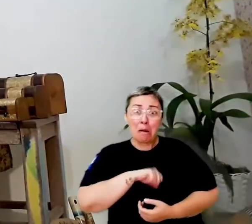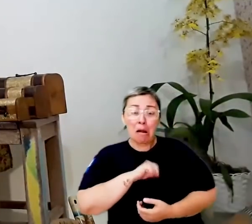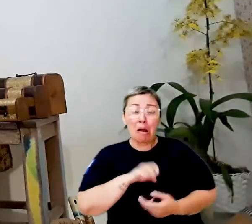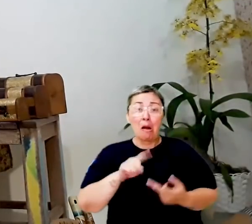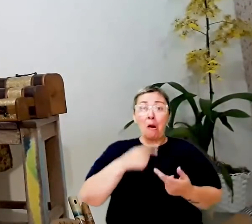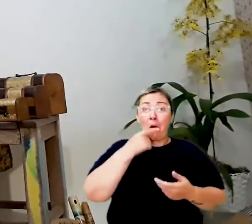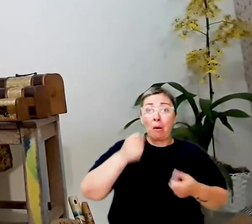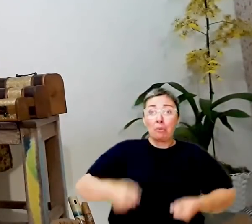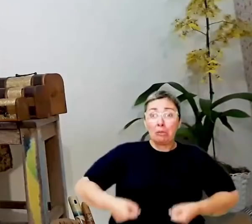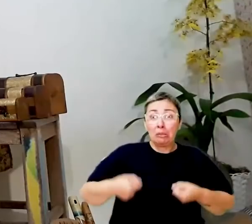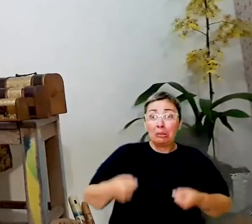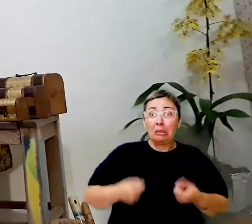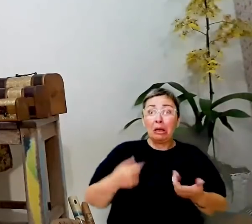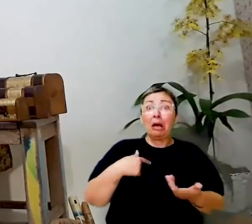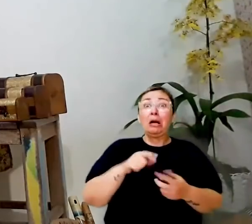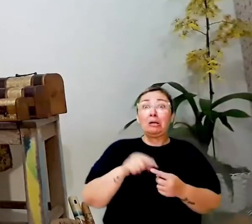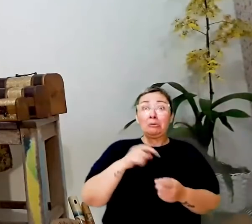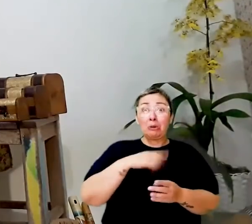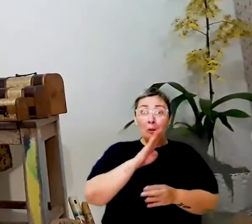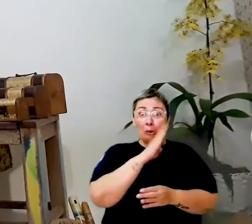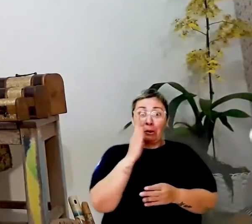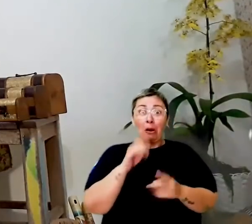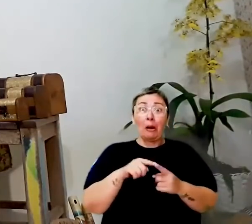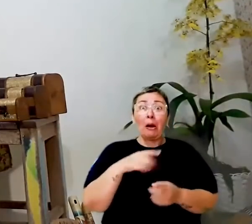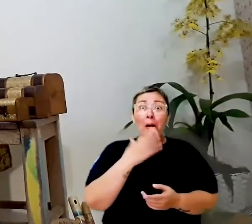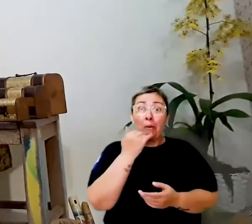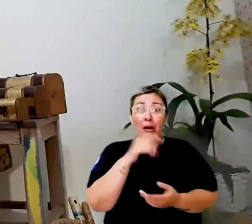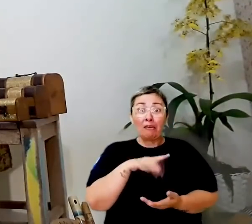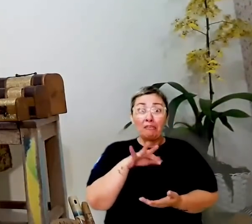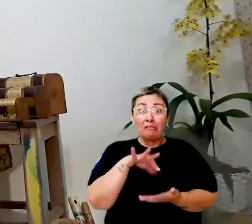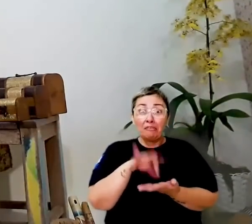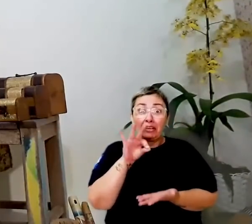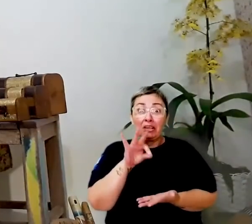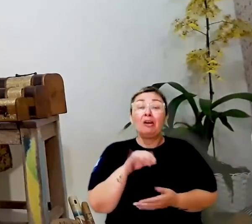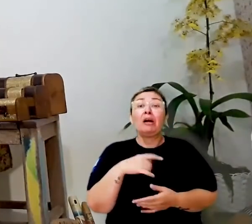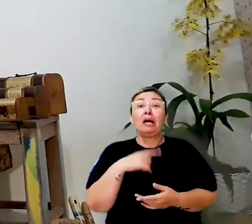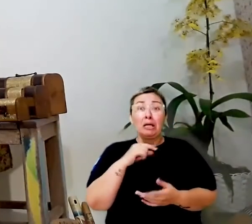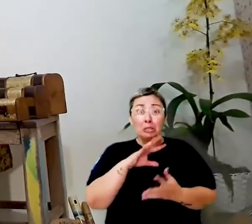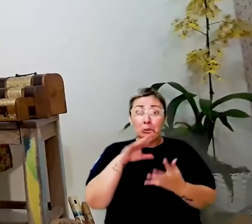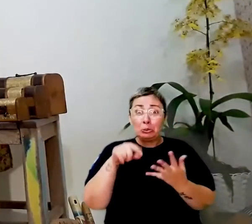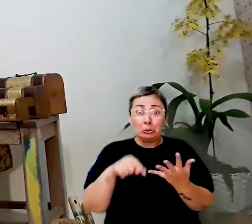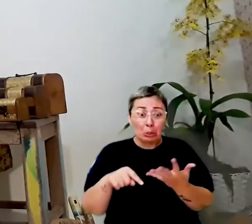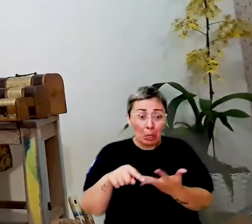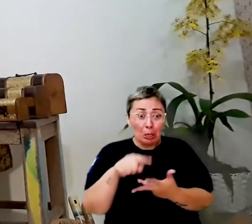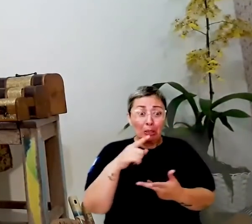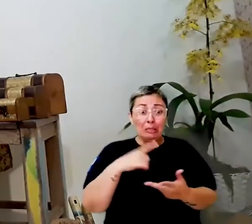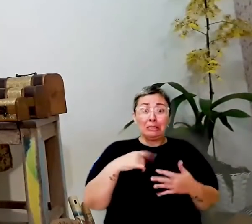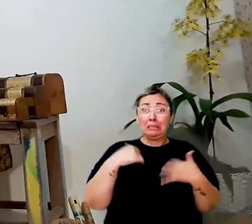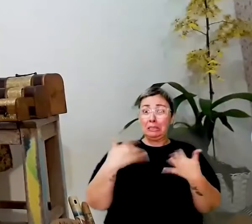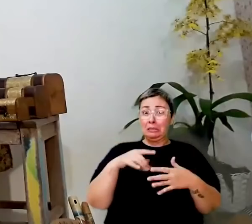do saco, papafigo. É disso tudo,